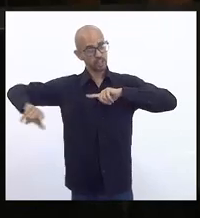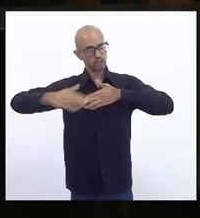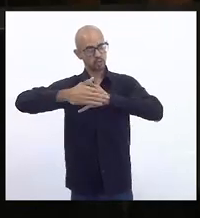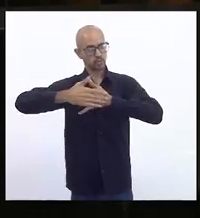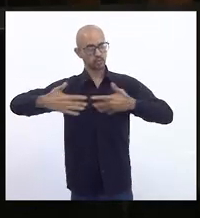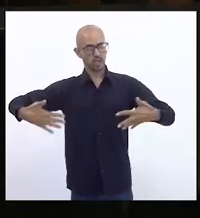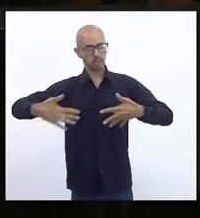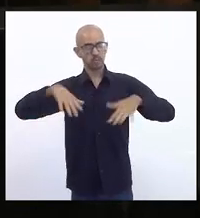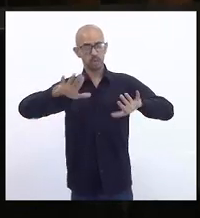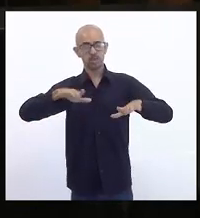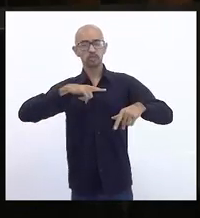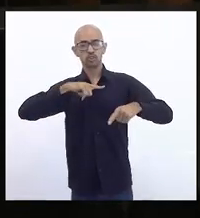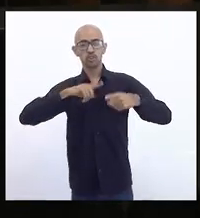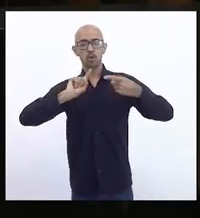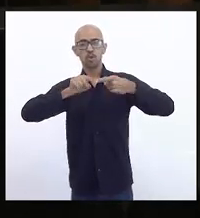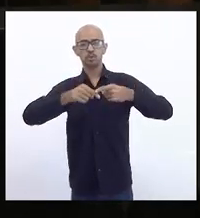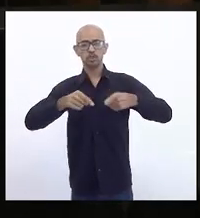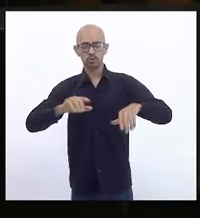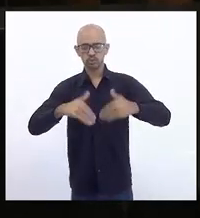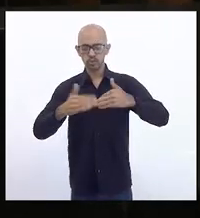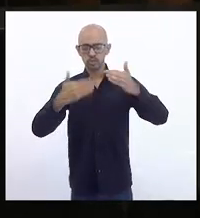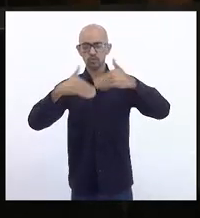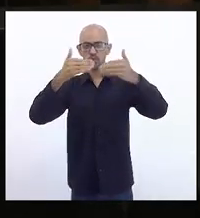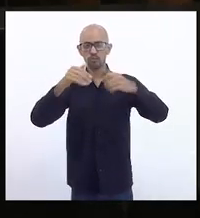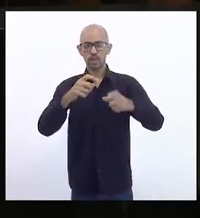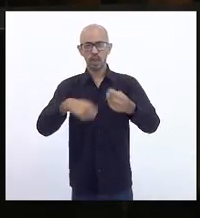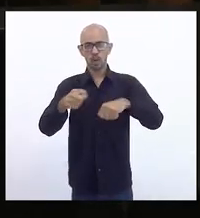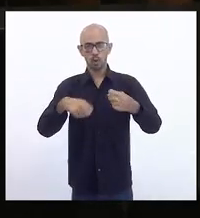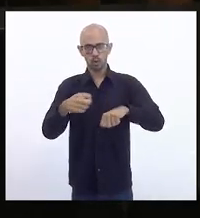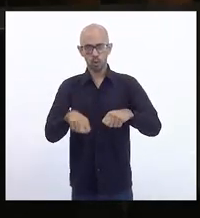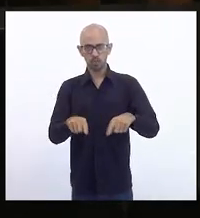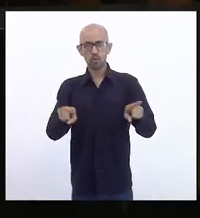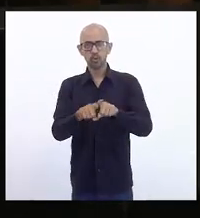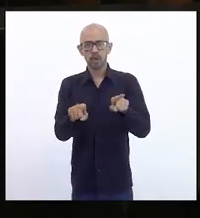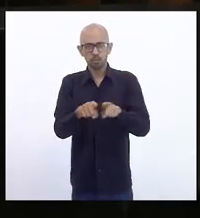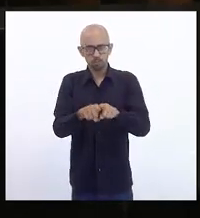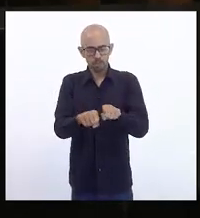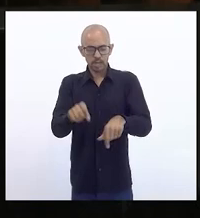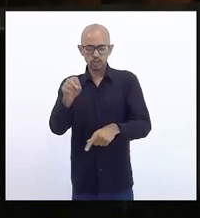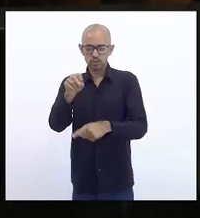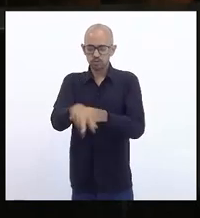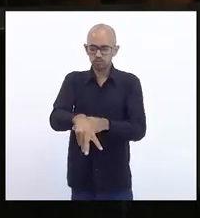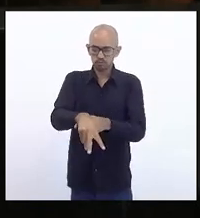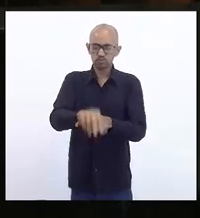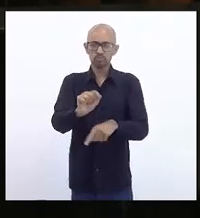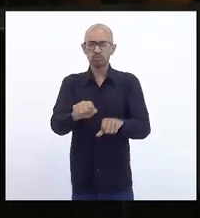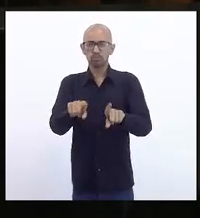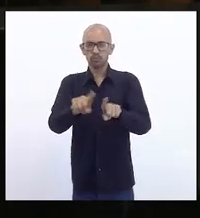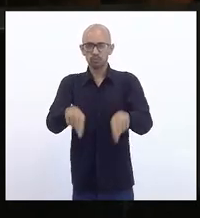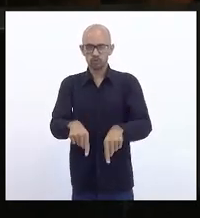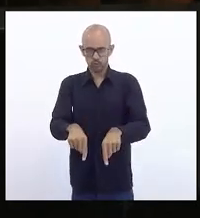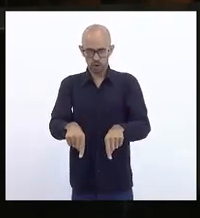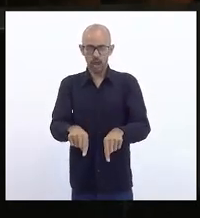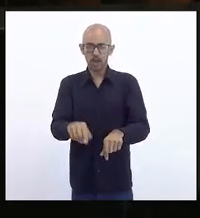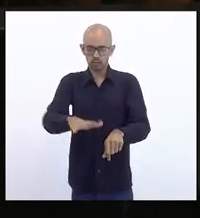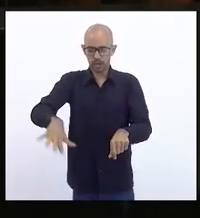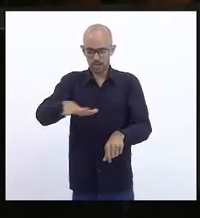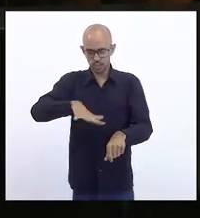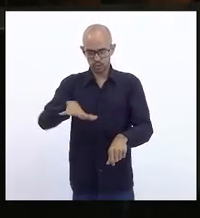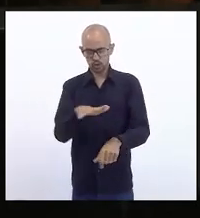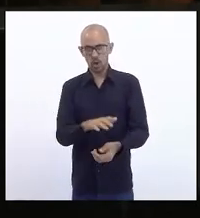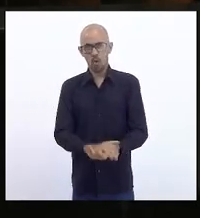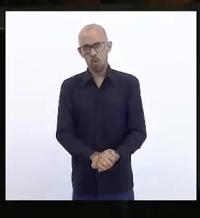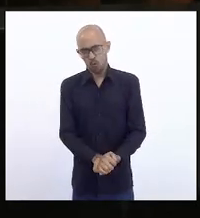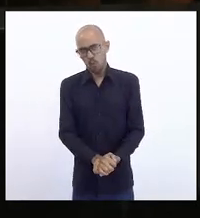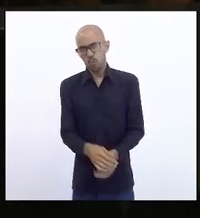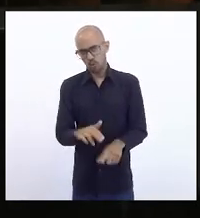um objetivo de desenvolvimento econômico e de empregabilidade da região. Tanto que os cursos